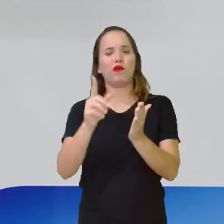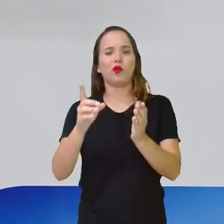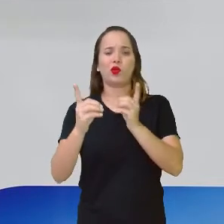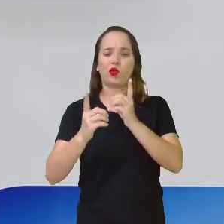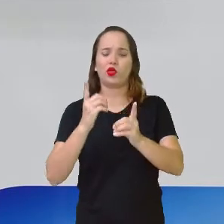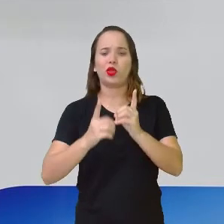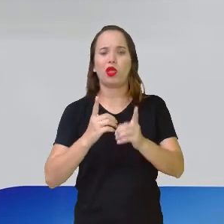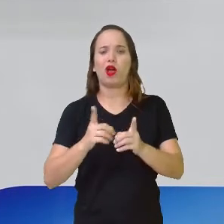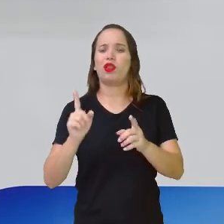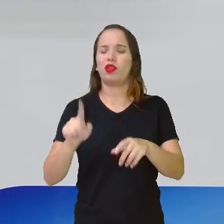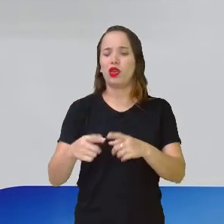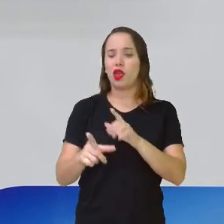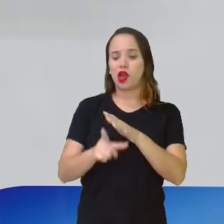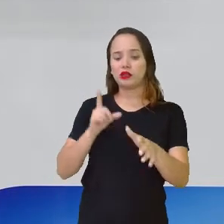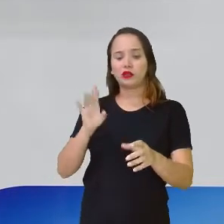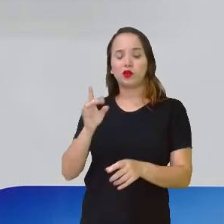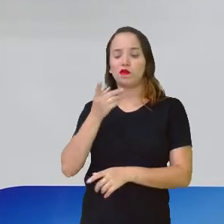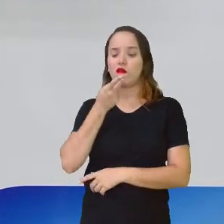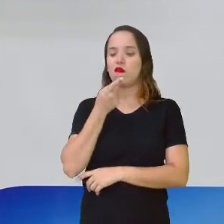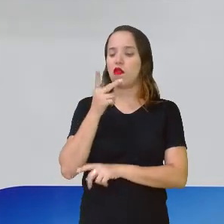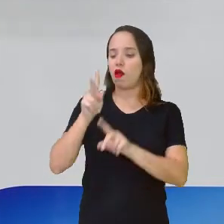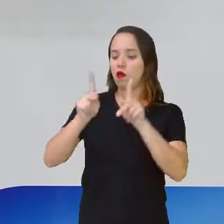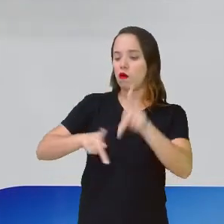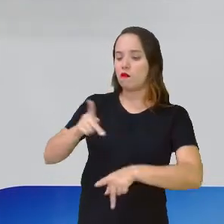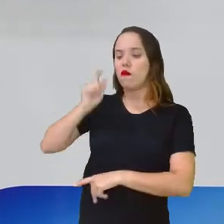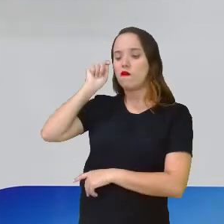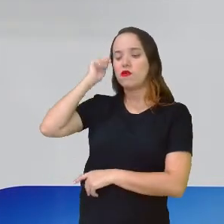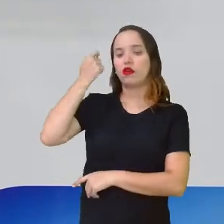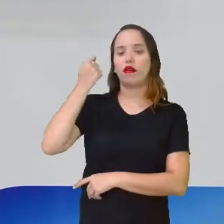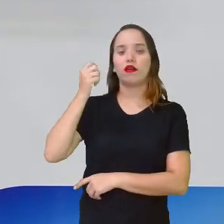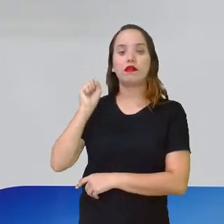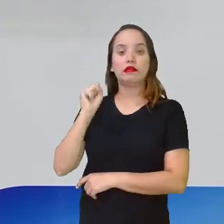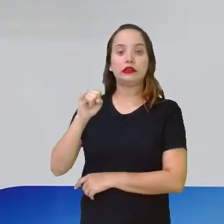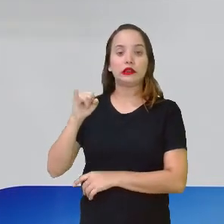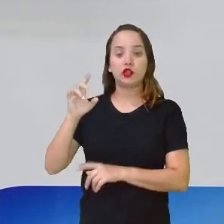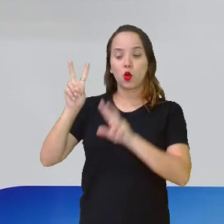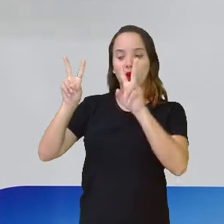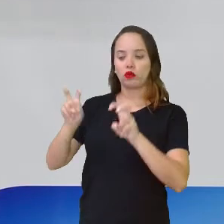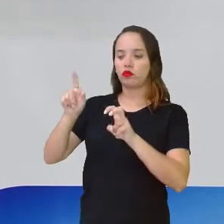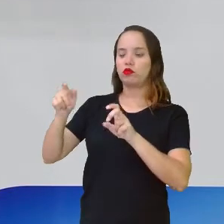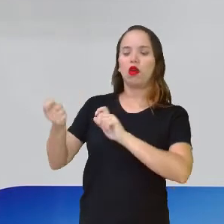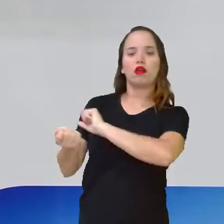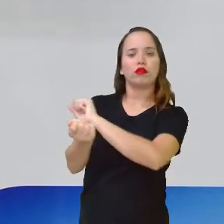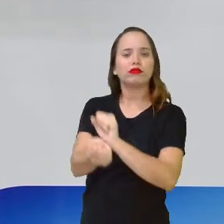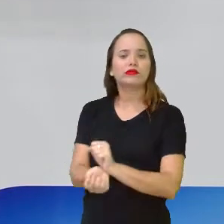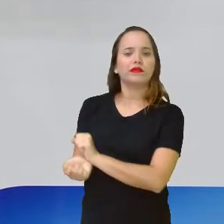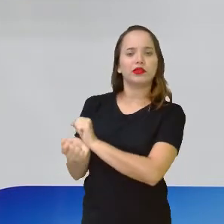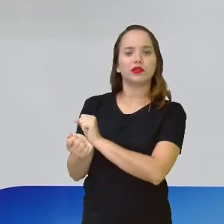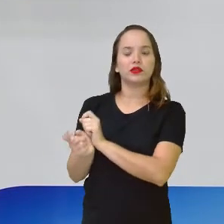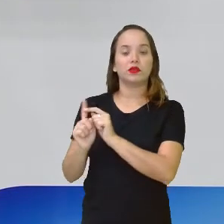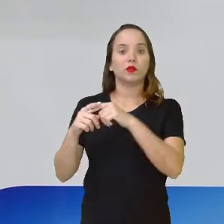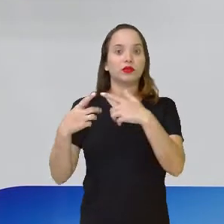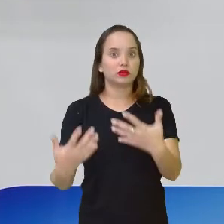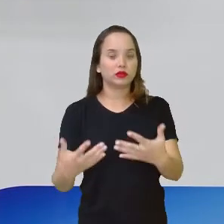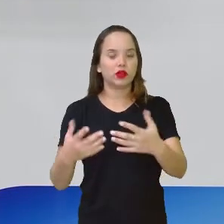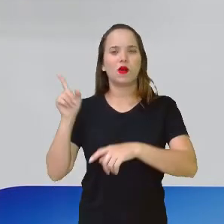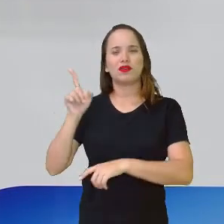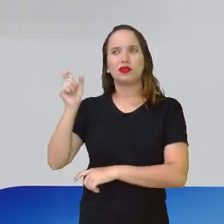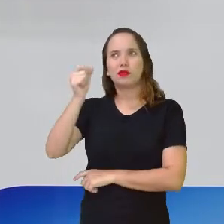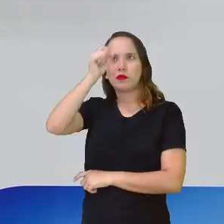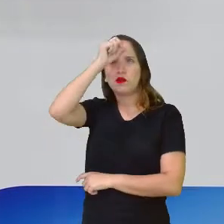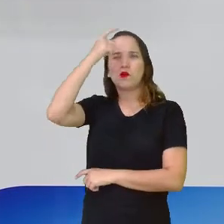escravização. Então, esse tipo de discurso serve para manter uma ideia racista e colocar as